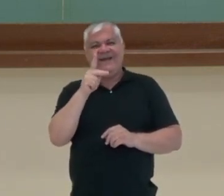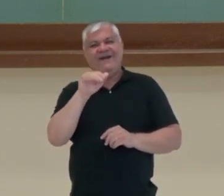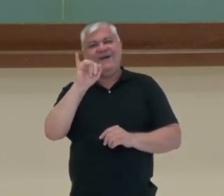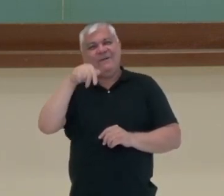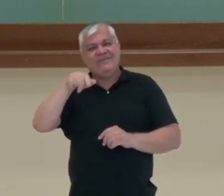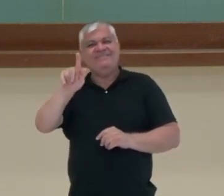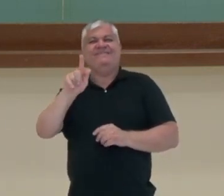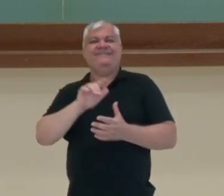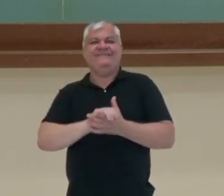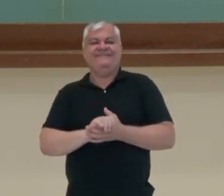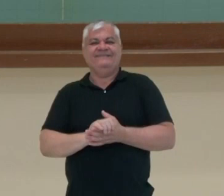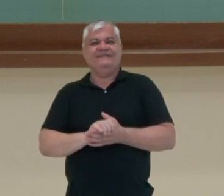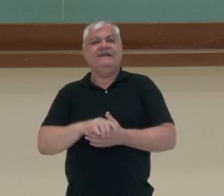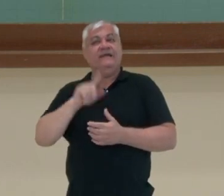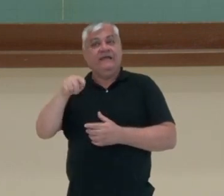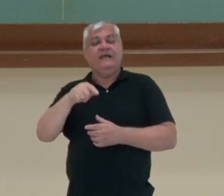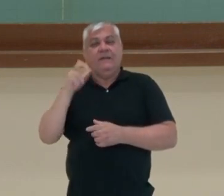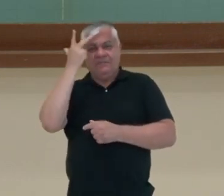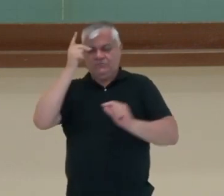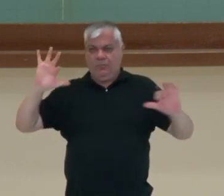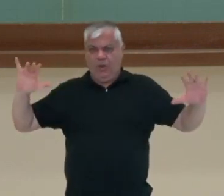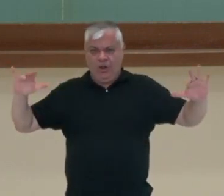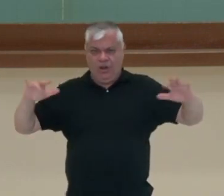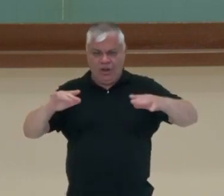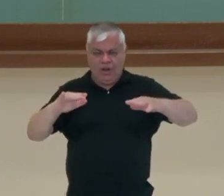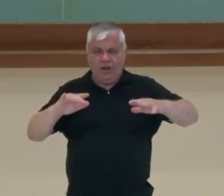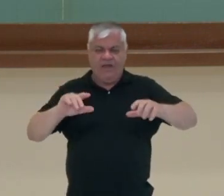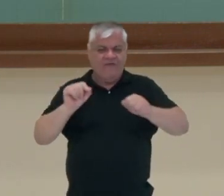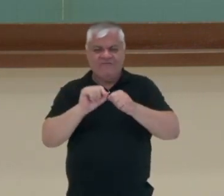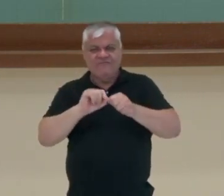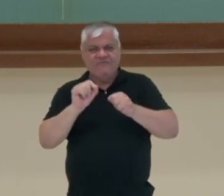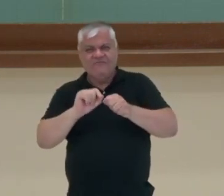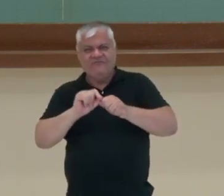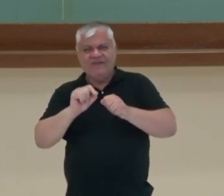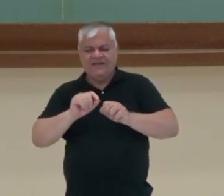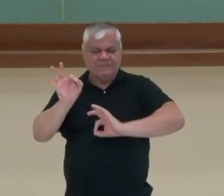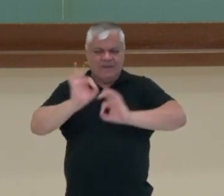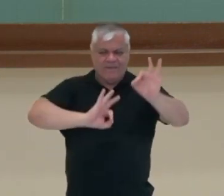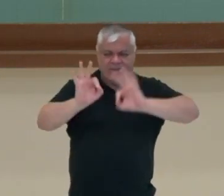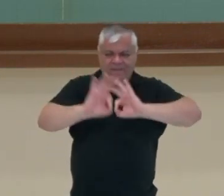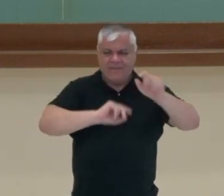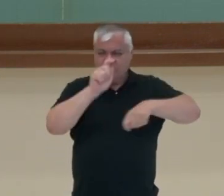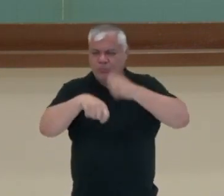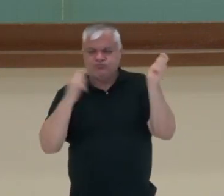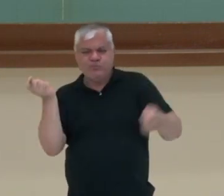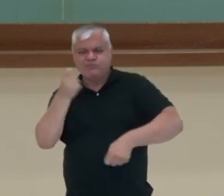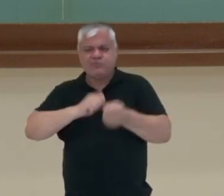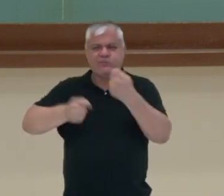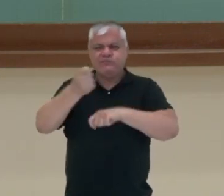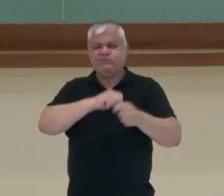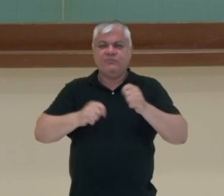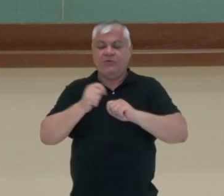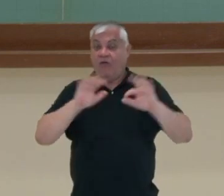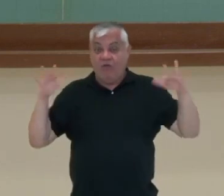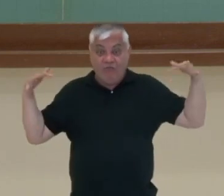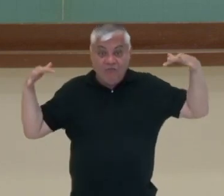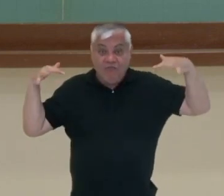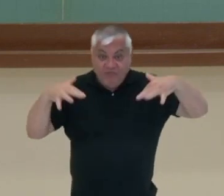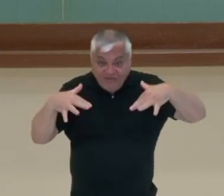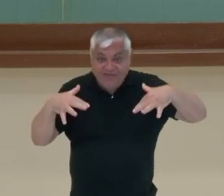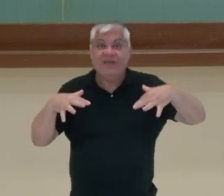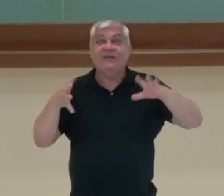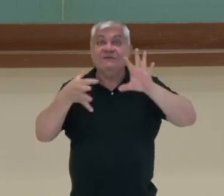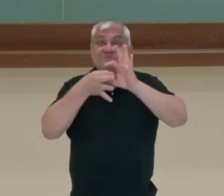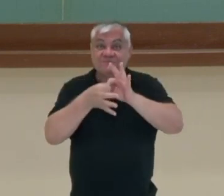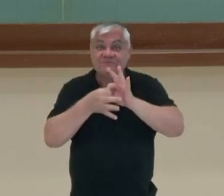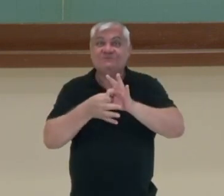que estão ali vão lá, fazem uma ação, as pessoas que estão ali em volta estão vendo, participam, cantam